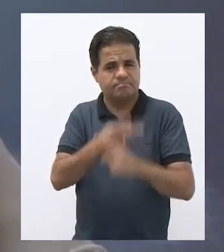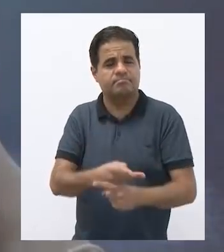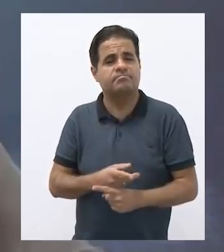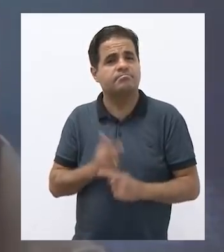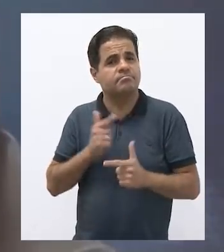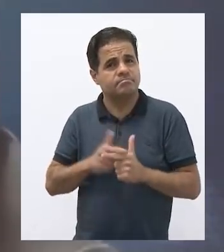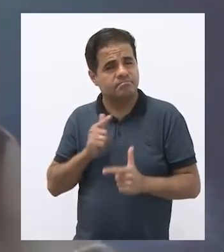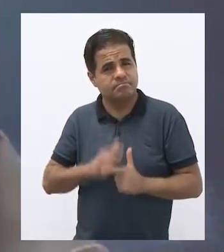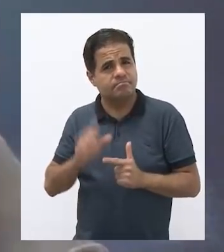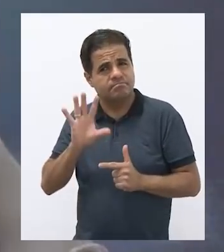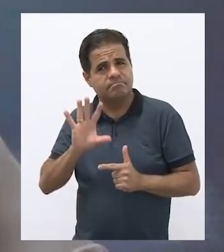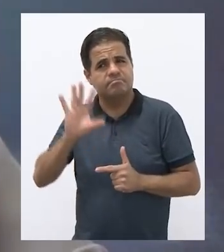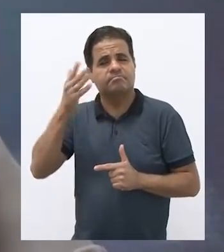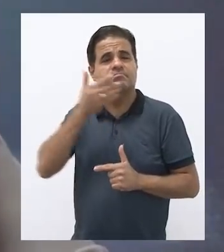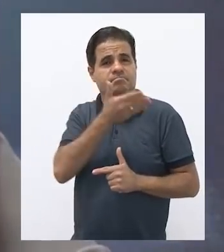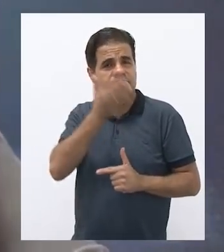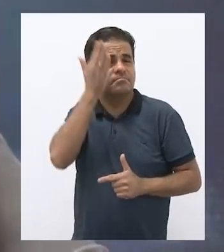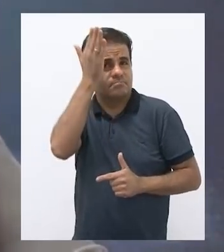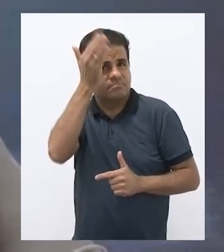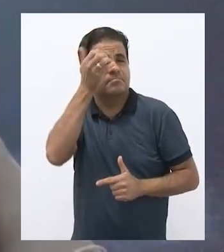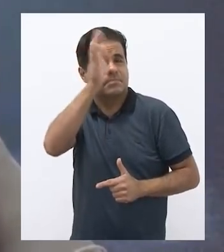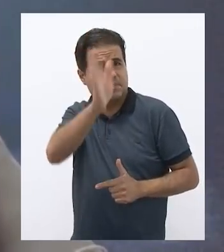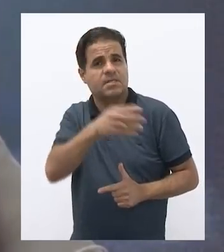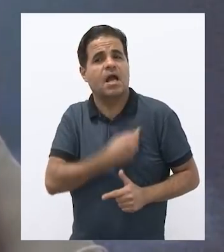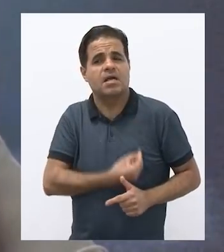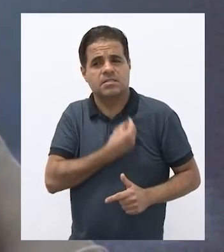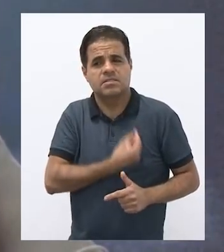soluções para problemas que eles sequer sabiam que existiam.